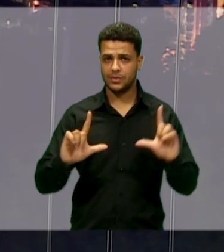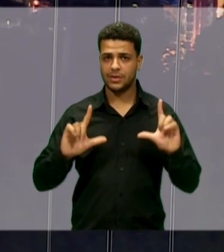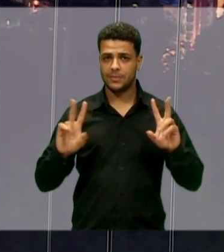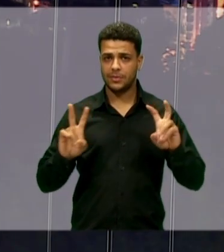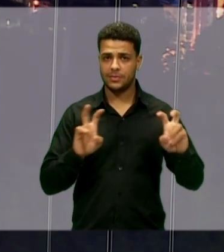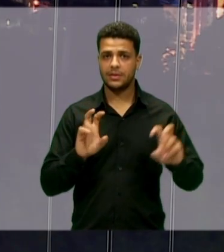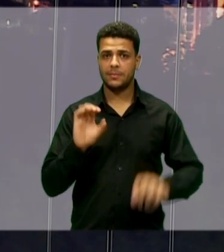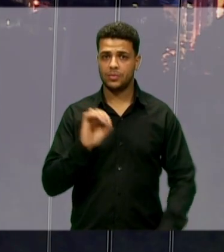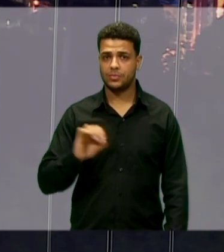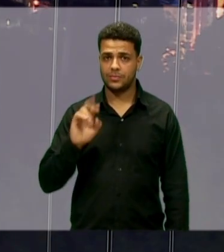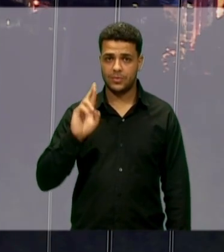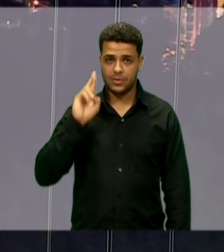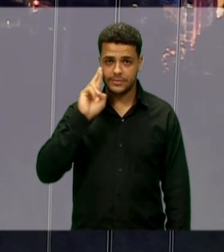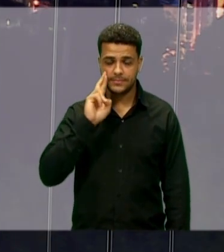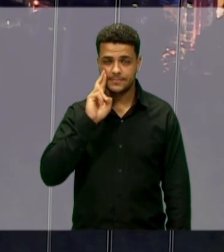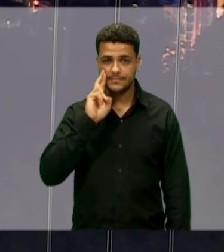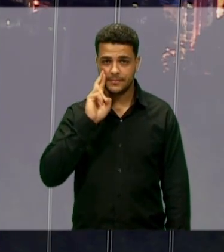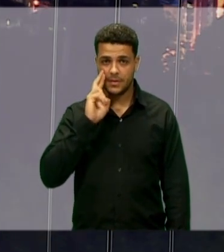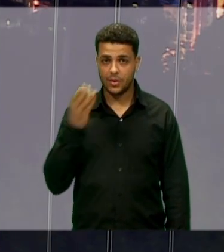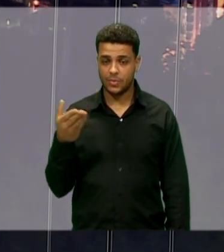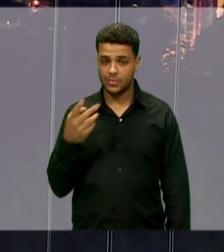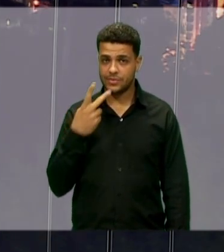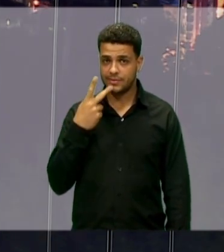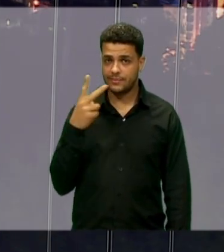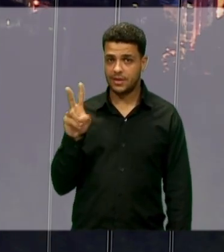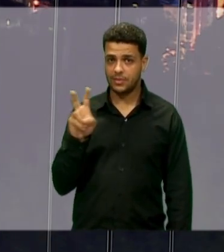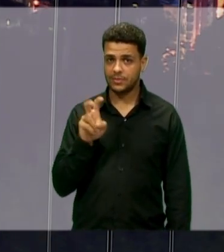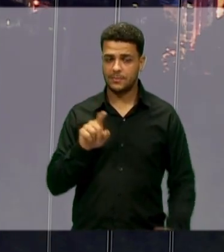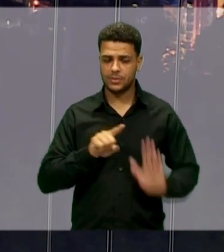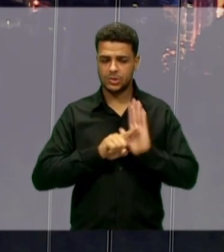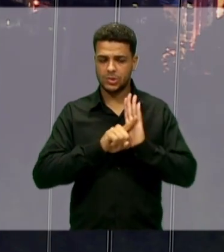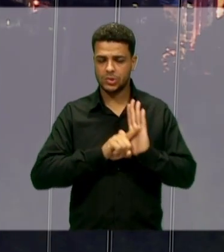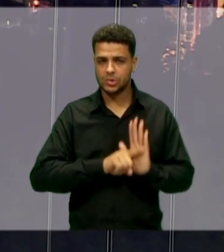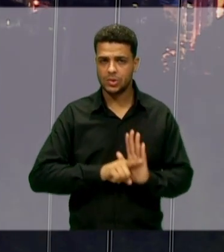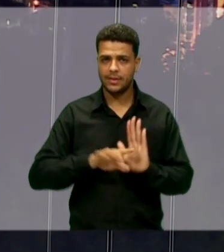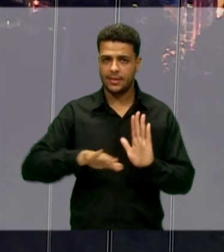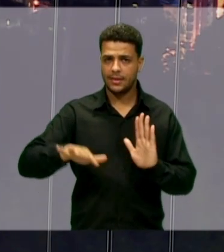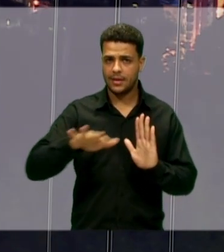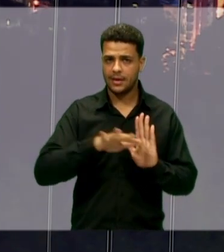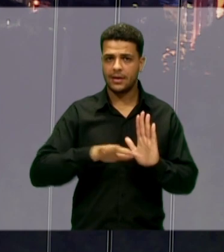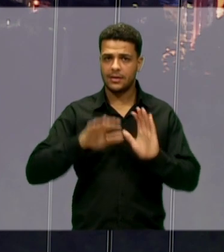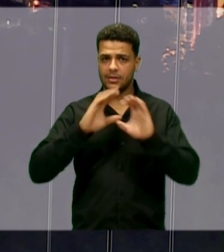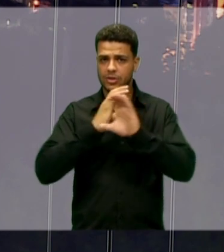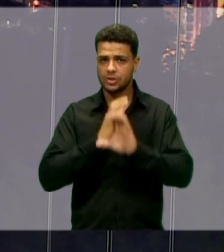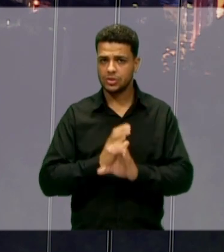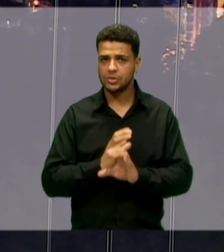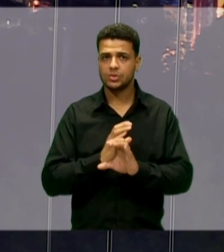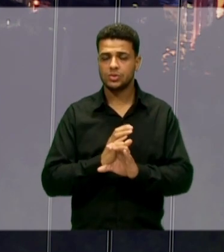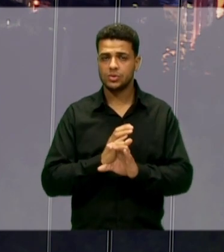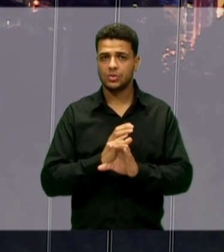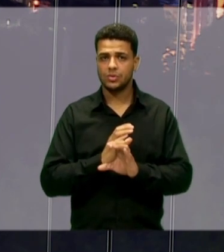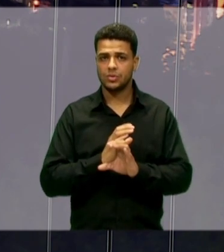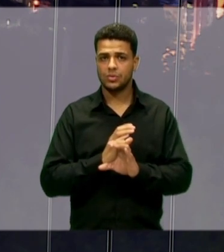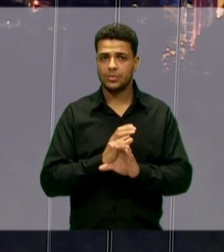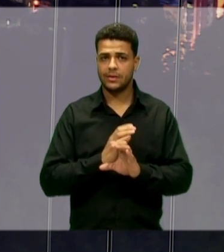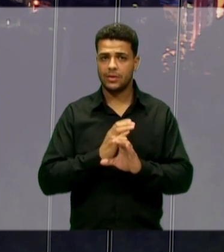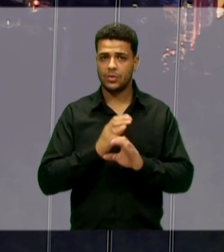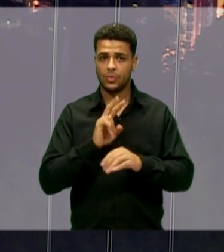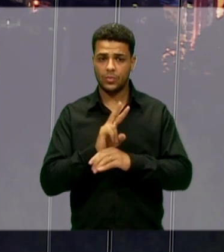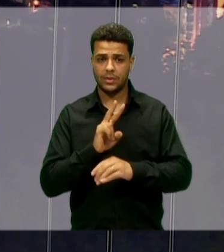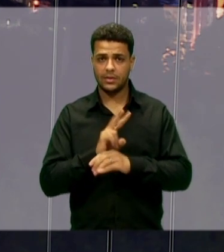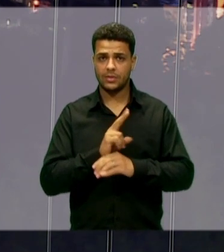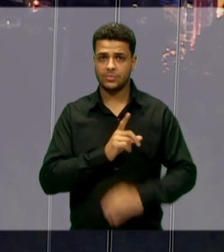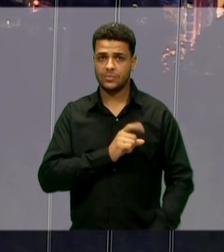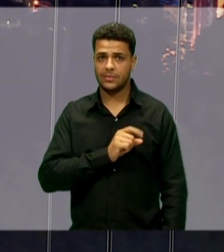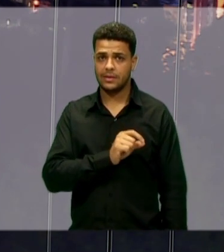do Outubro Rosa. E hoje nós iremos falar sobre as pesquisas na área de diagnóstico e tratamento do câncer, com o pesquisador da